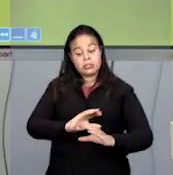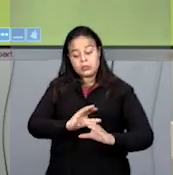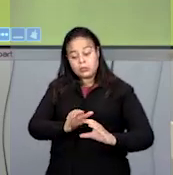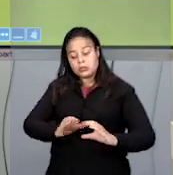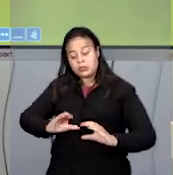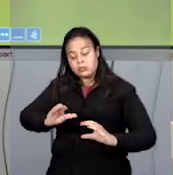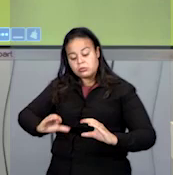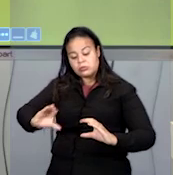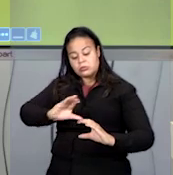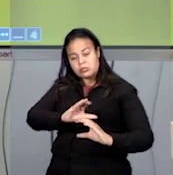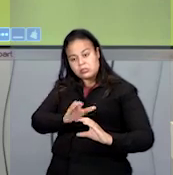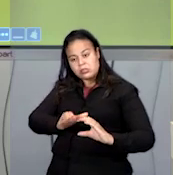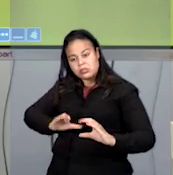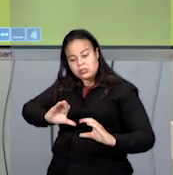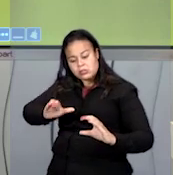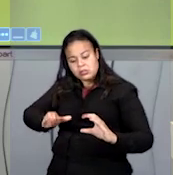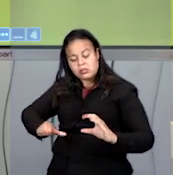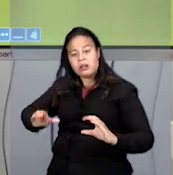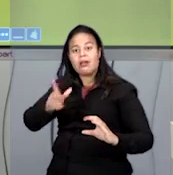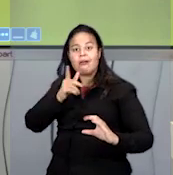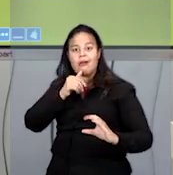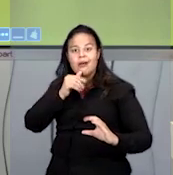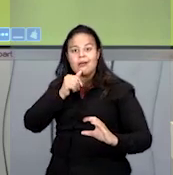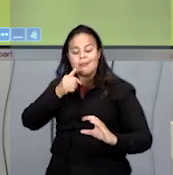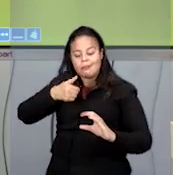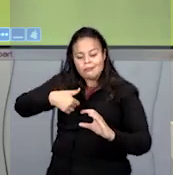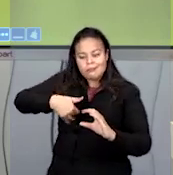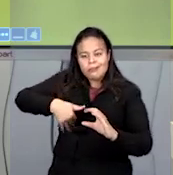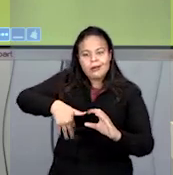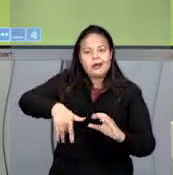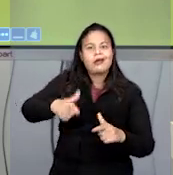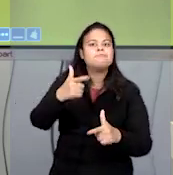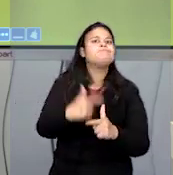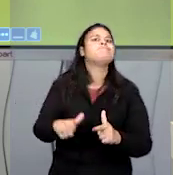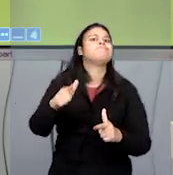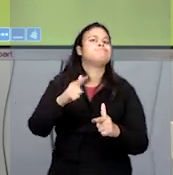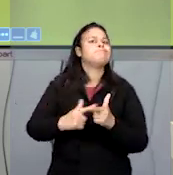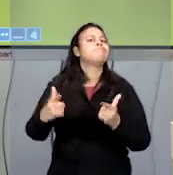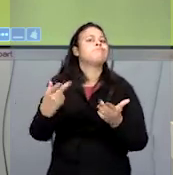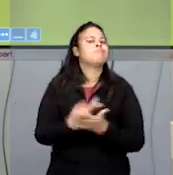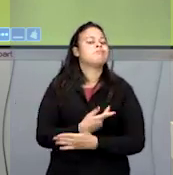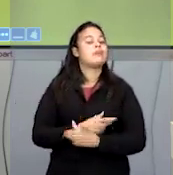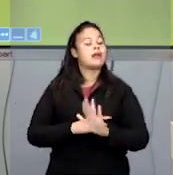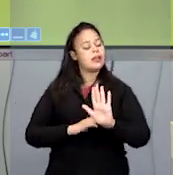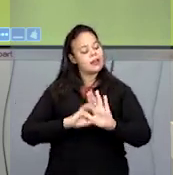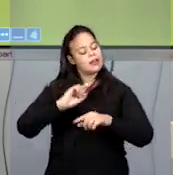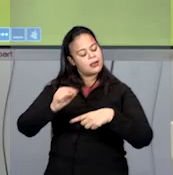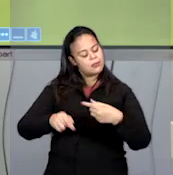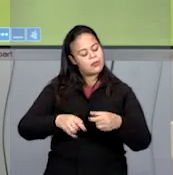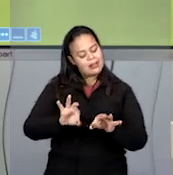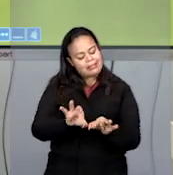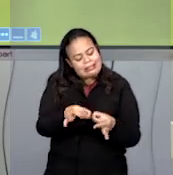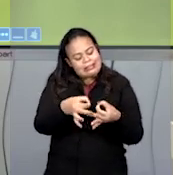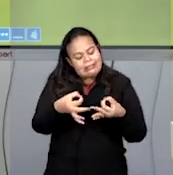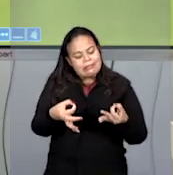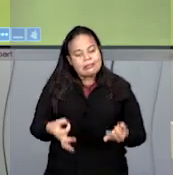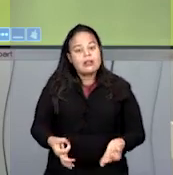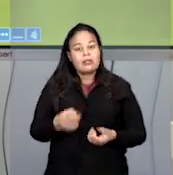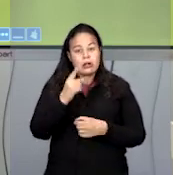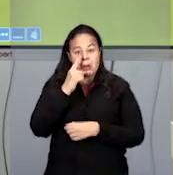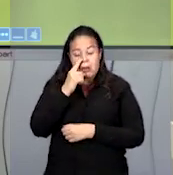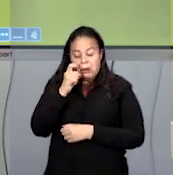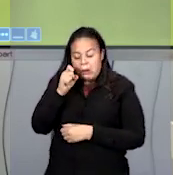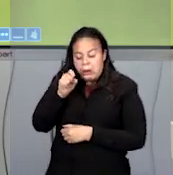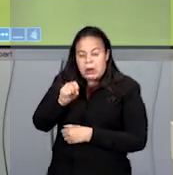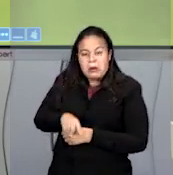outros corpos aquáticos. Então, daqui a pouco eu vou falar um pouco mais sobre isso com detalhes, mas o lixo é um dos